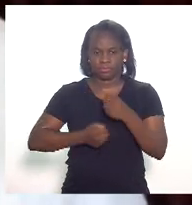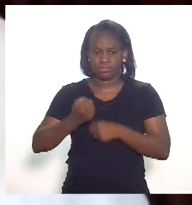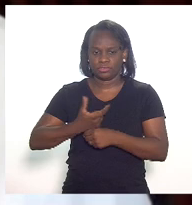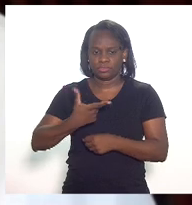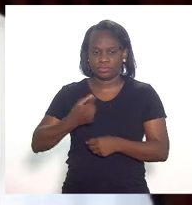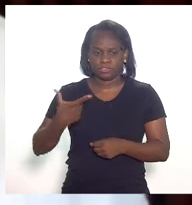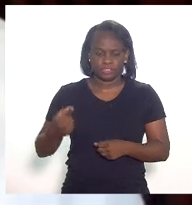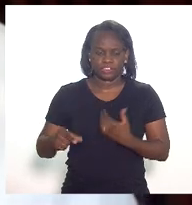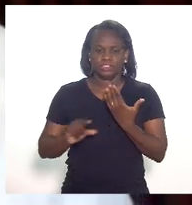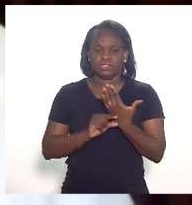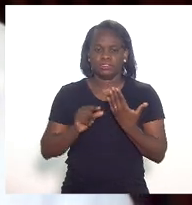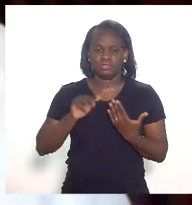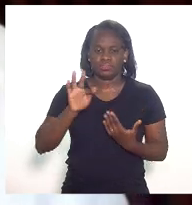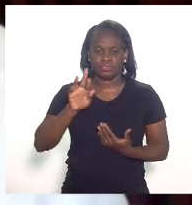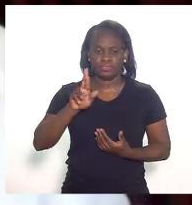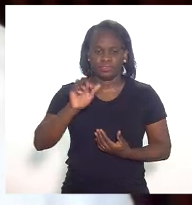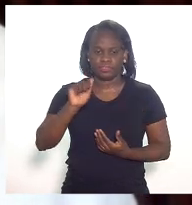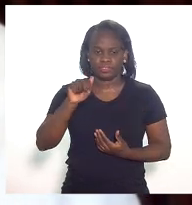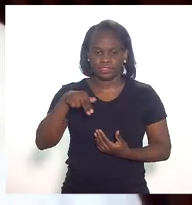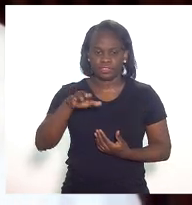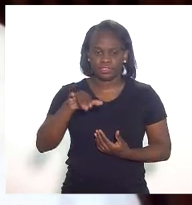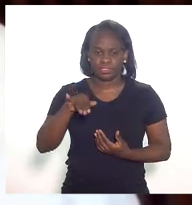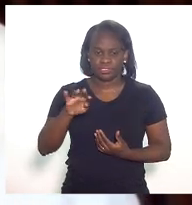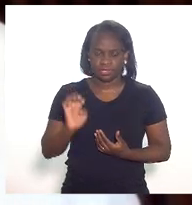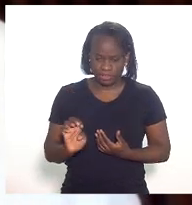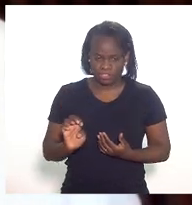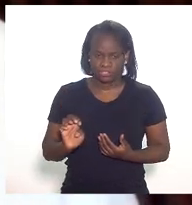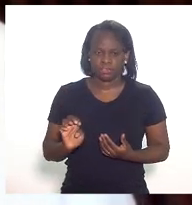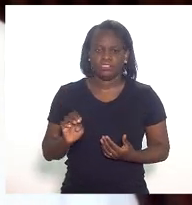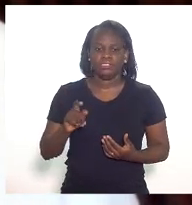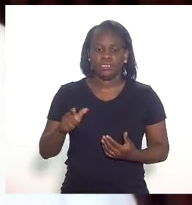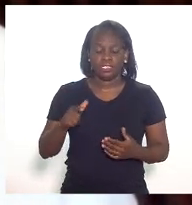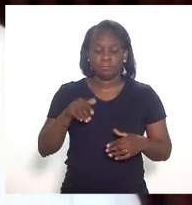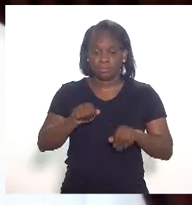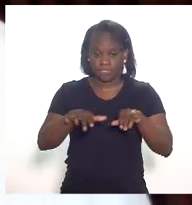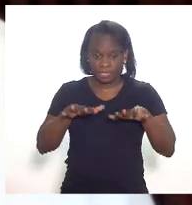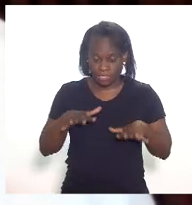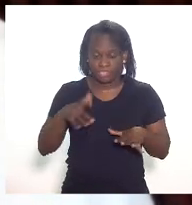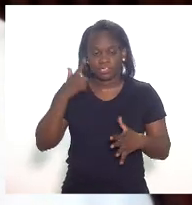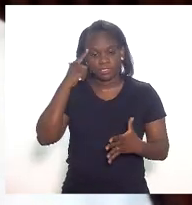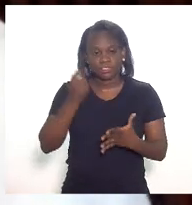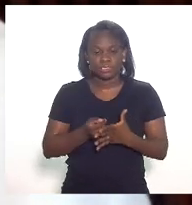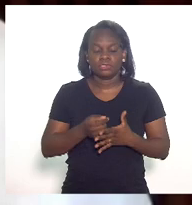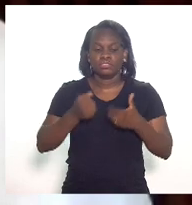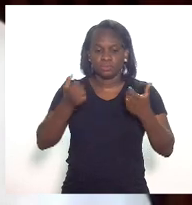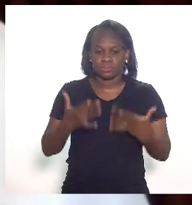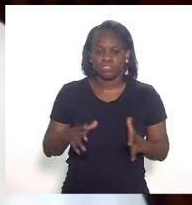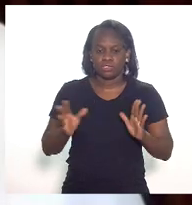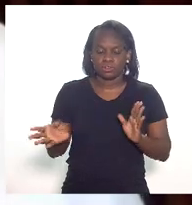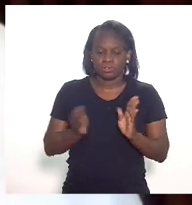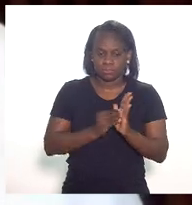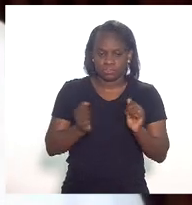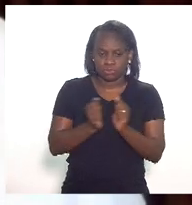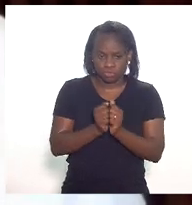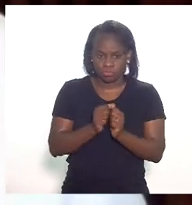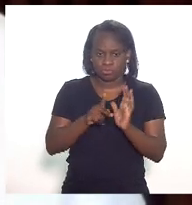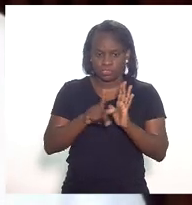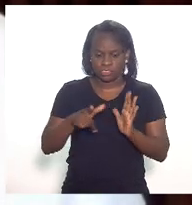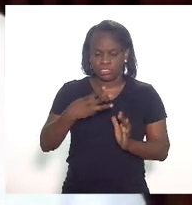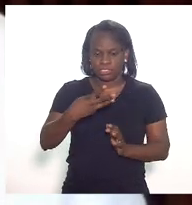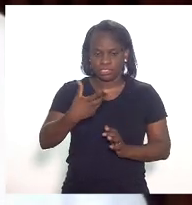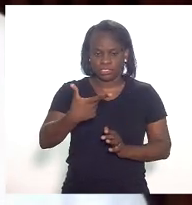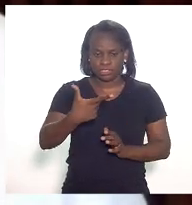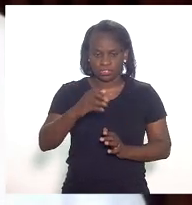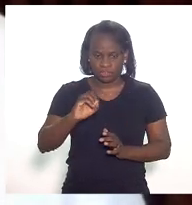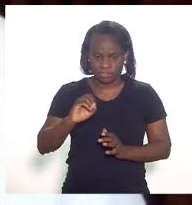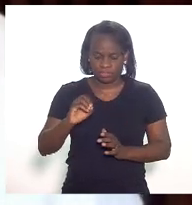3218-2020, autoria da deputada Franciane Mota. O parecer foi sugerido em plenário, foi uma anexação ao projeto de lei 3012-2020.